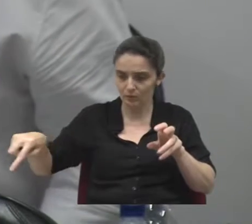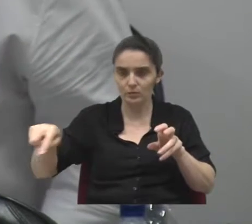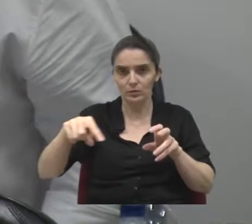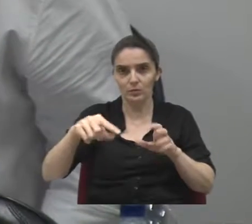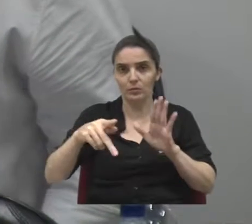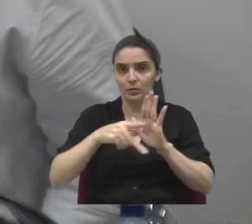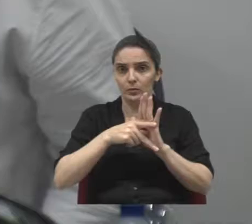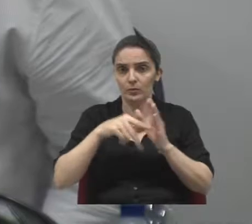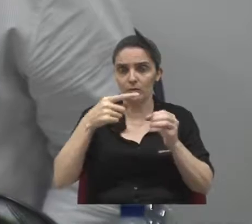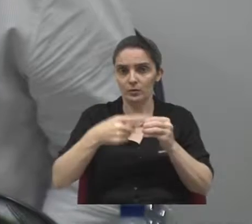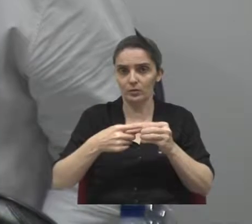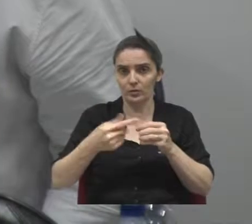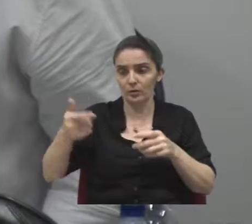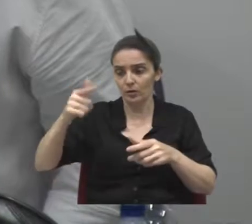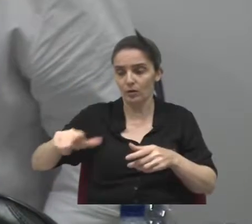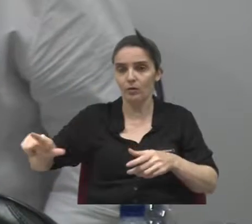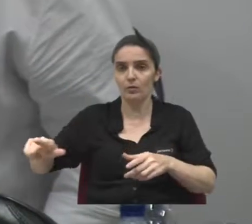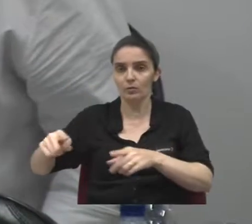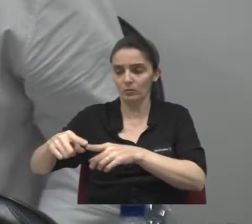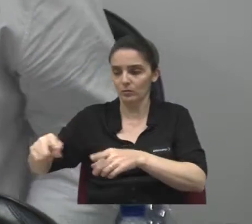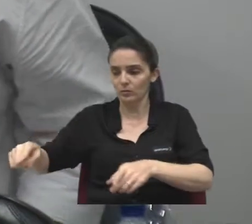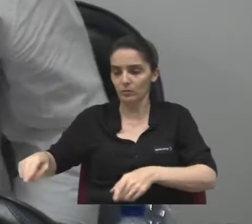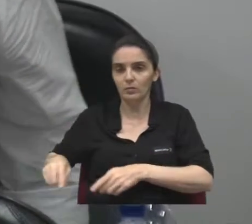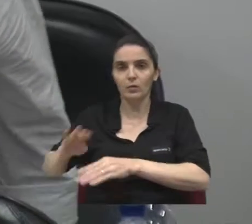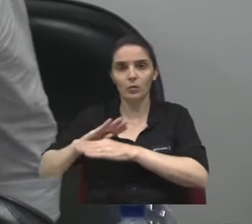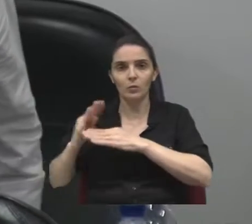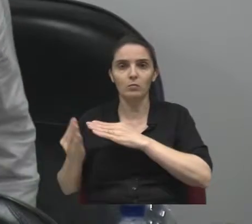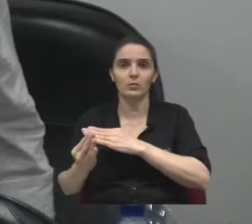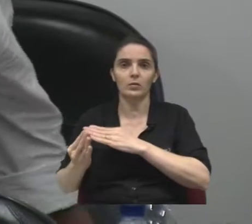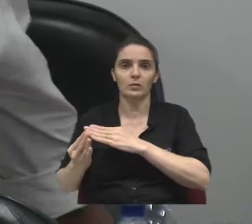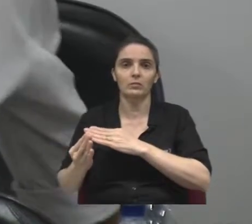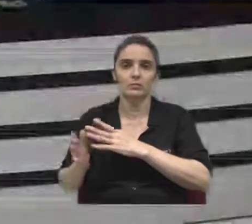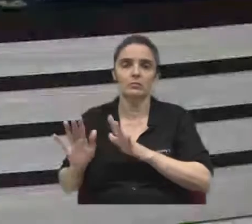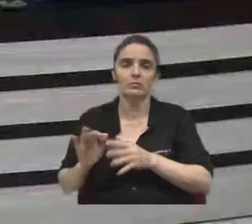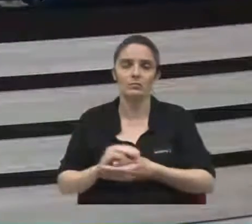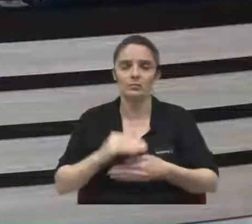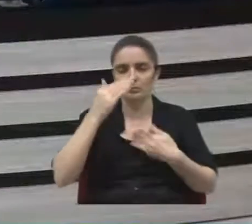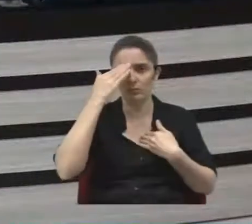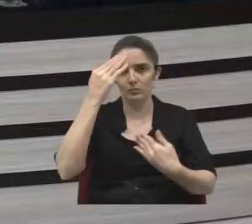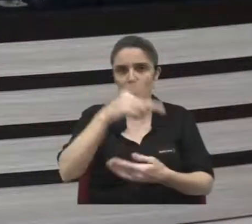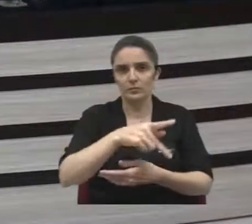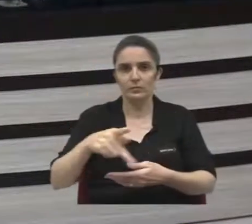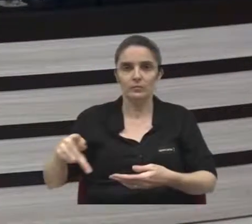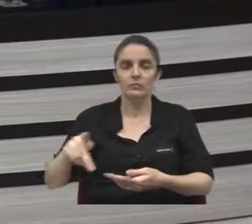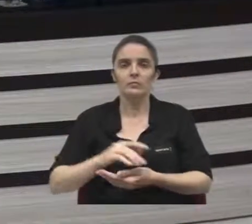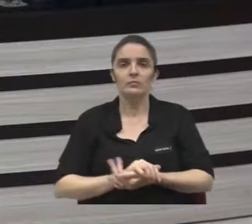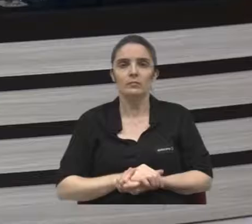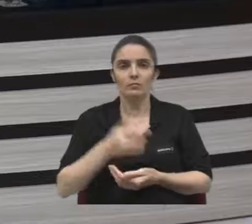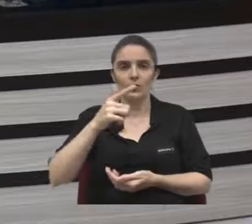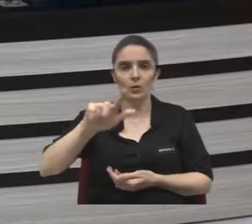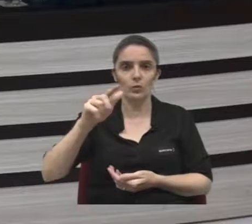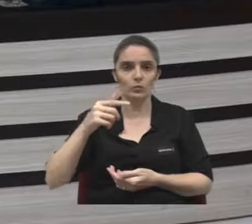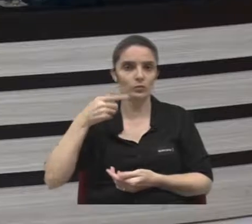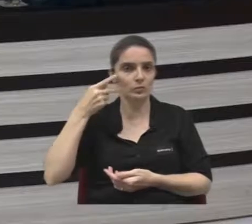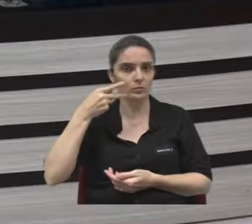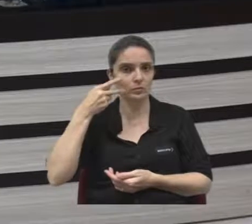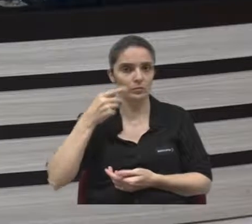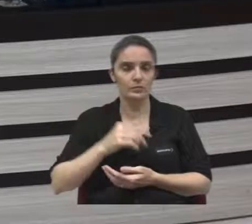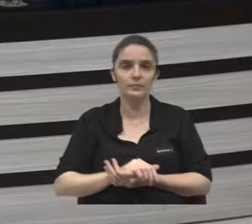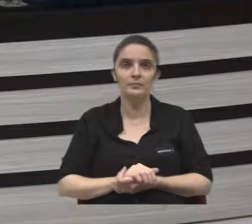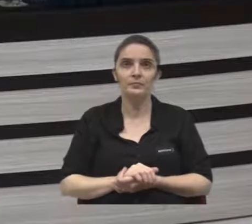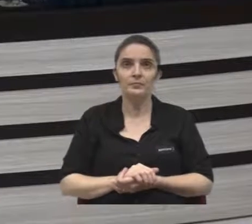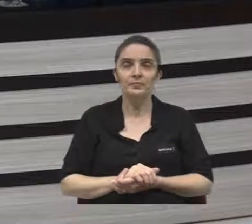outra parte mantém para o movimento. Muito obrigado, presidente. Mais algum vereador deseja? Vereador Estevão